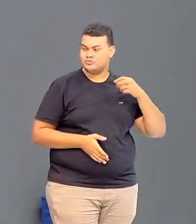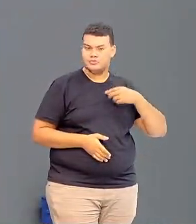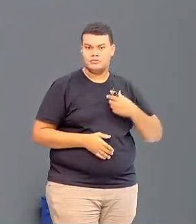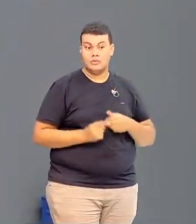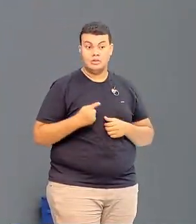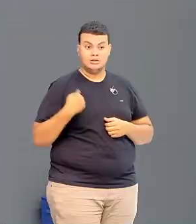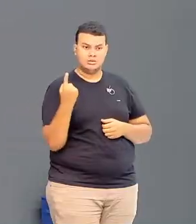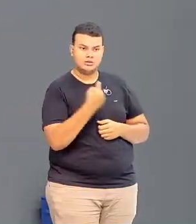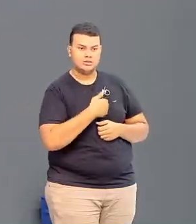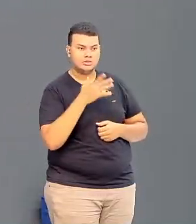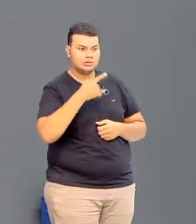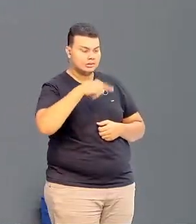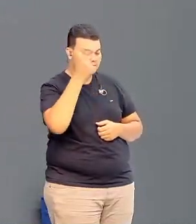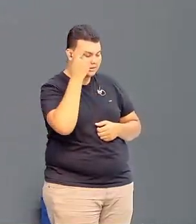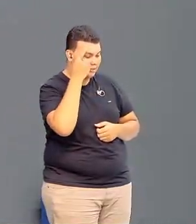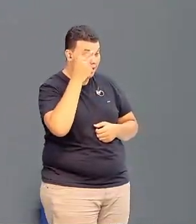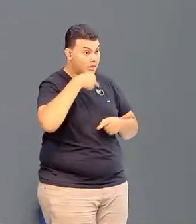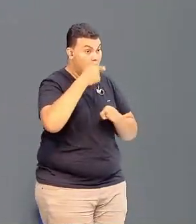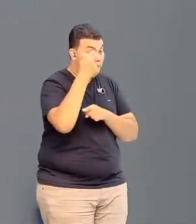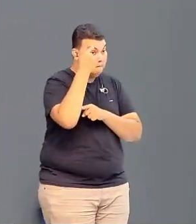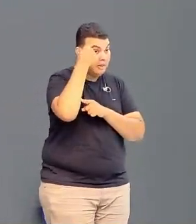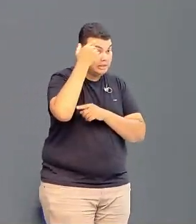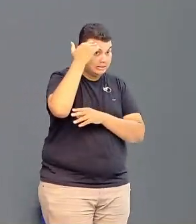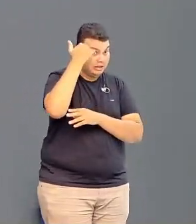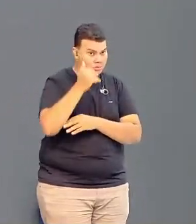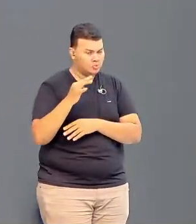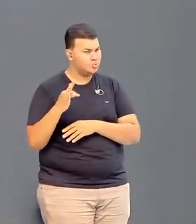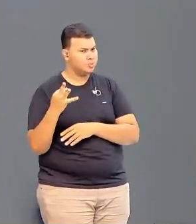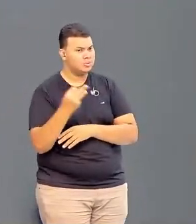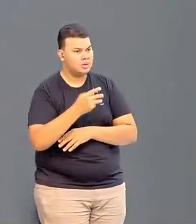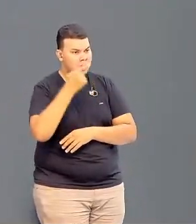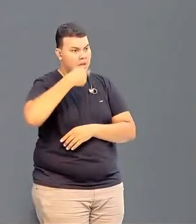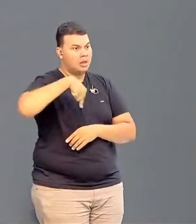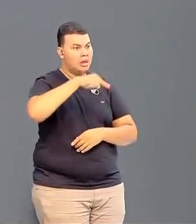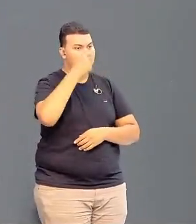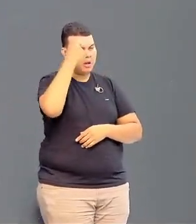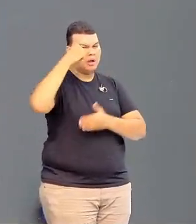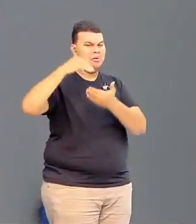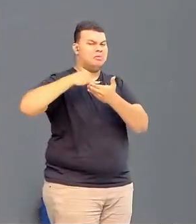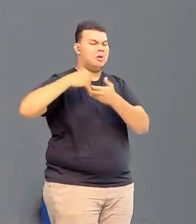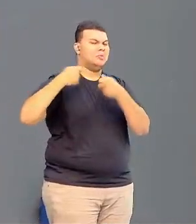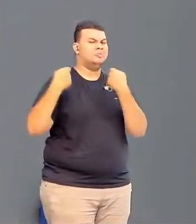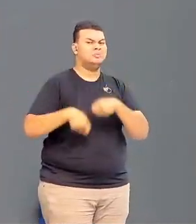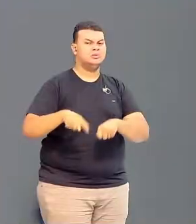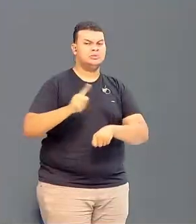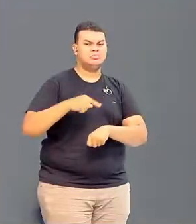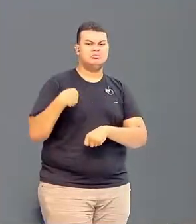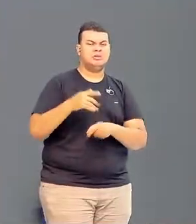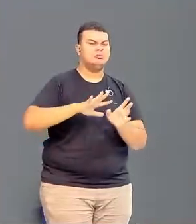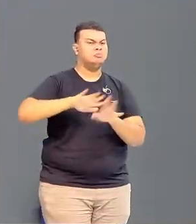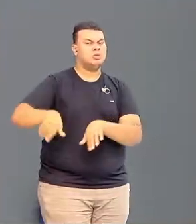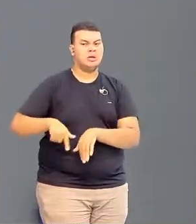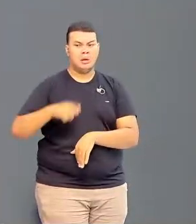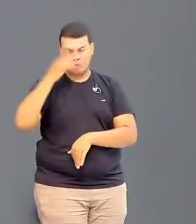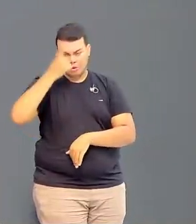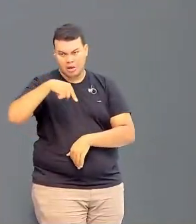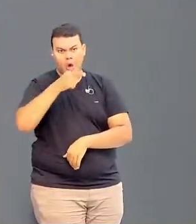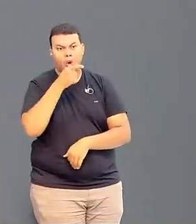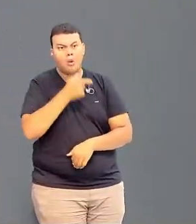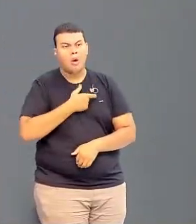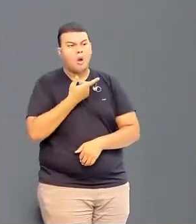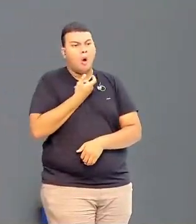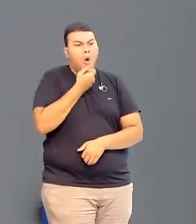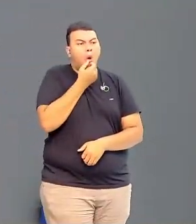No natural nós achamos que sabemos de tudo, nós achamos que ninguém precisa nos aconselhar, nós achamos que ninguém precisa se meter na nossa